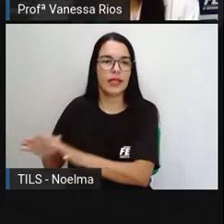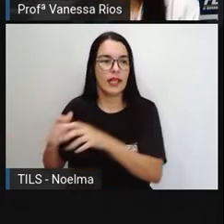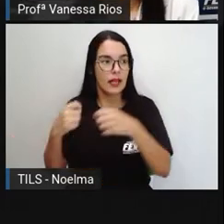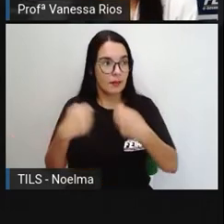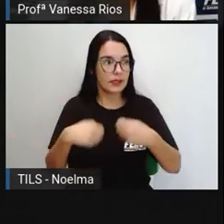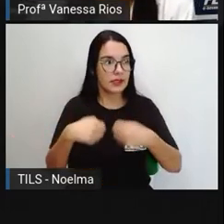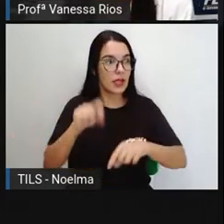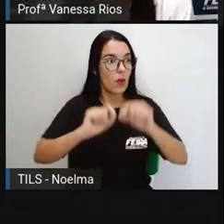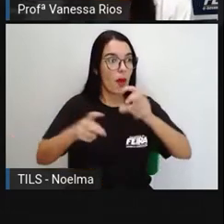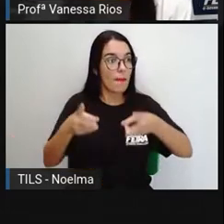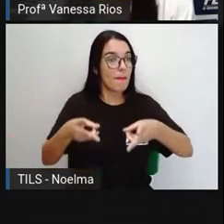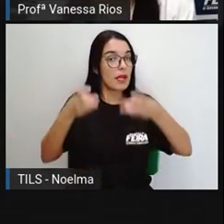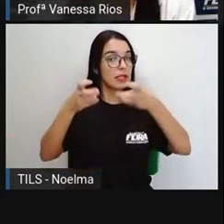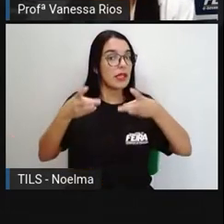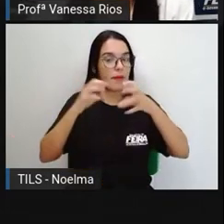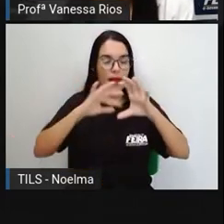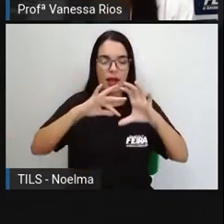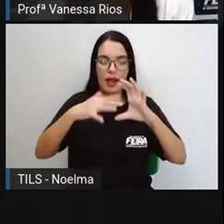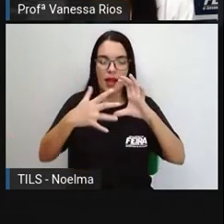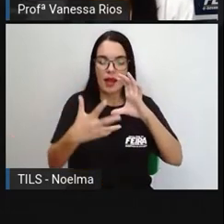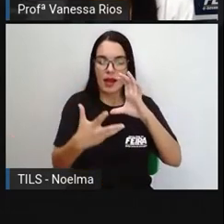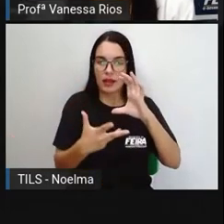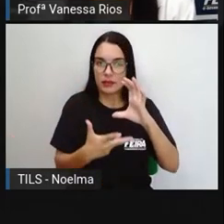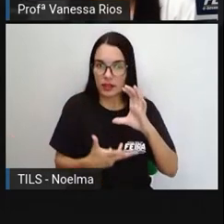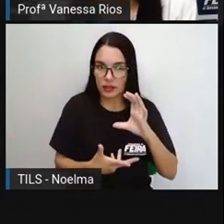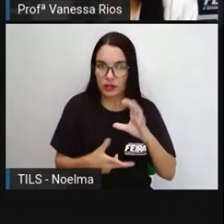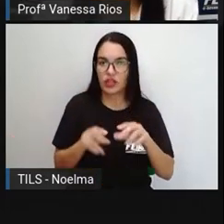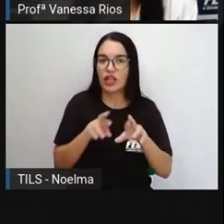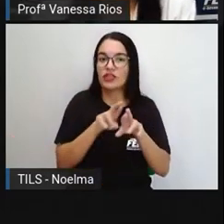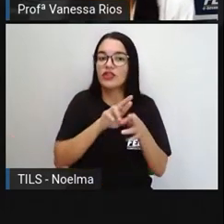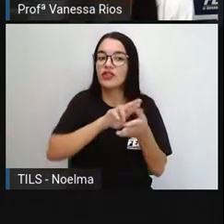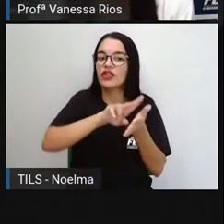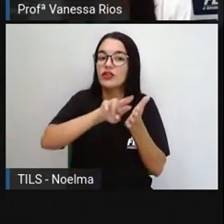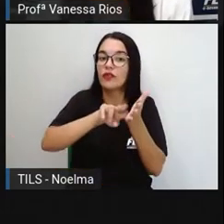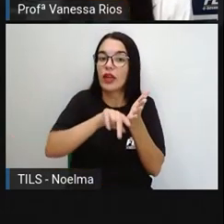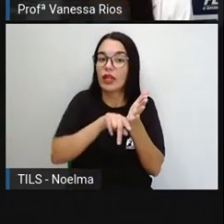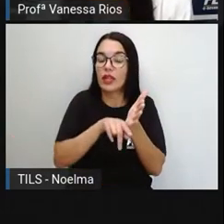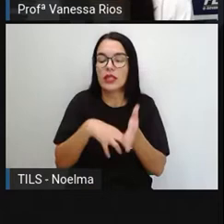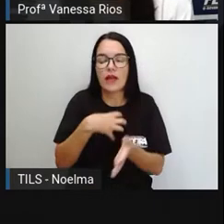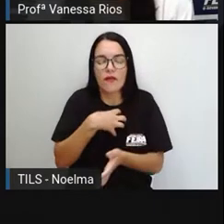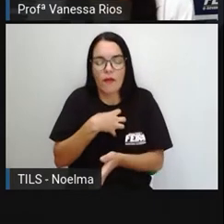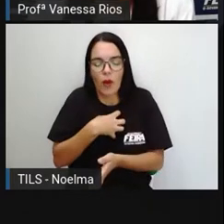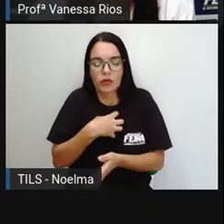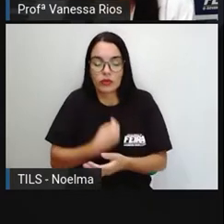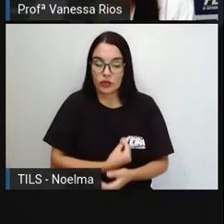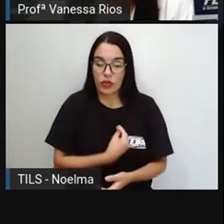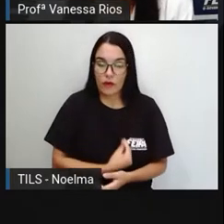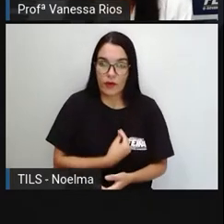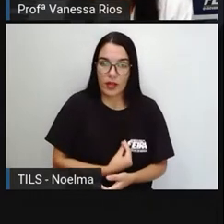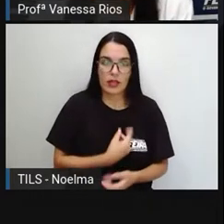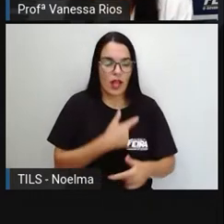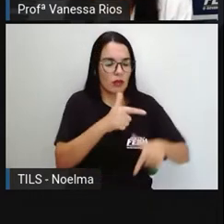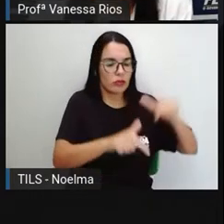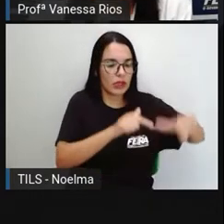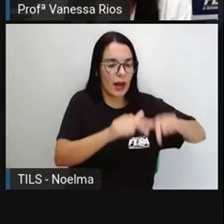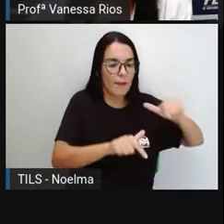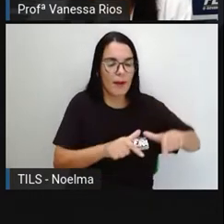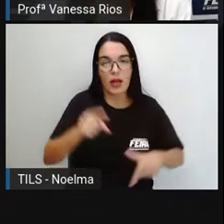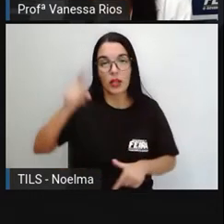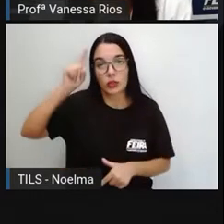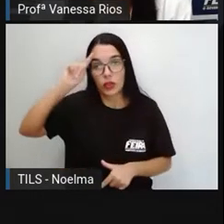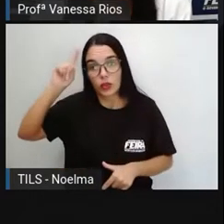gente percebe características diferentes no modo de vida, na forma de agir, nas ações cotidianas